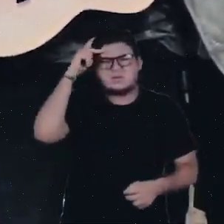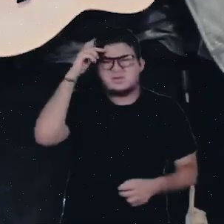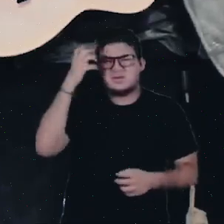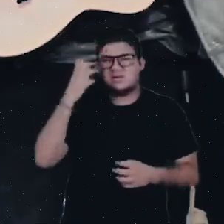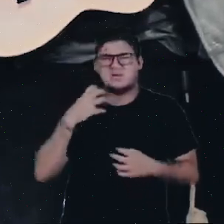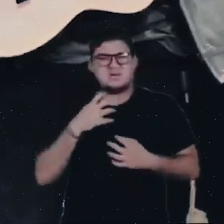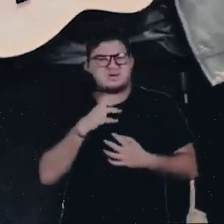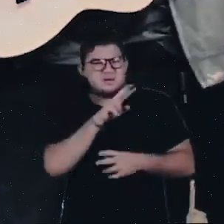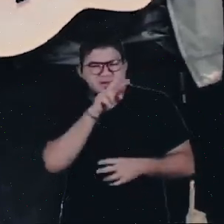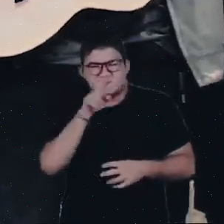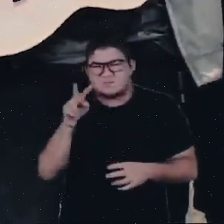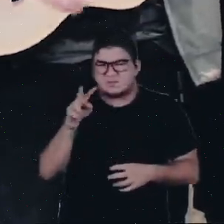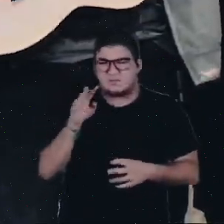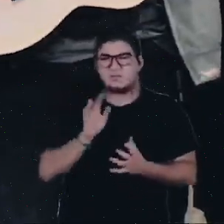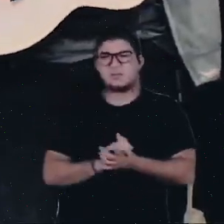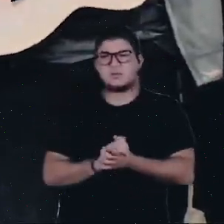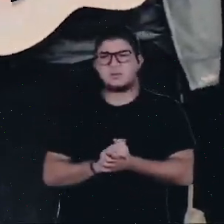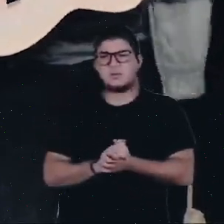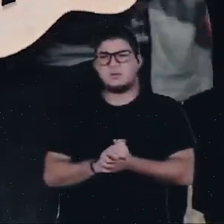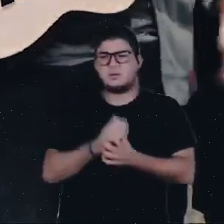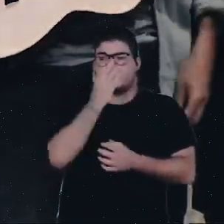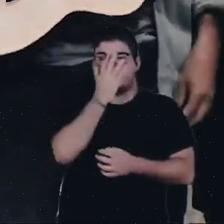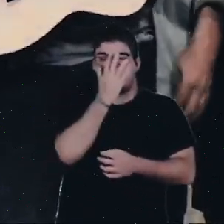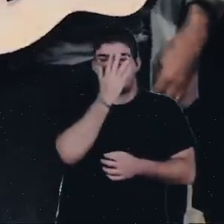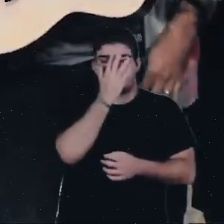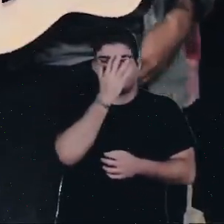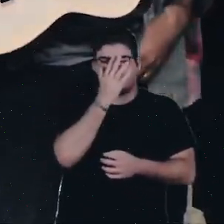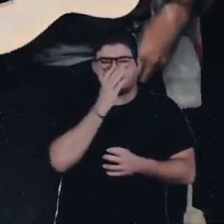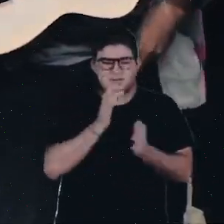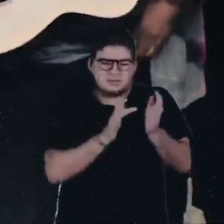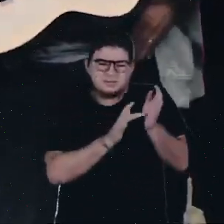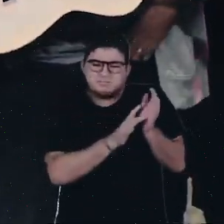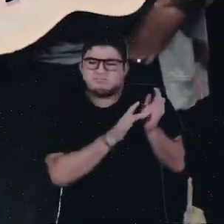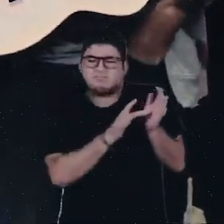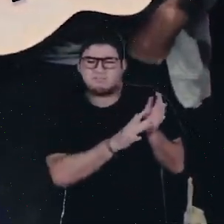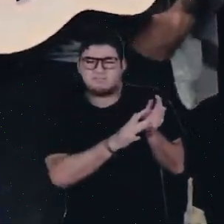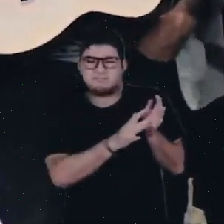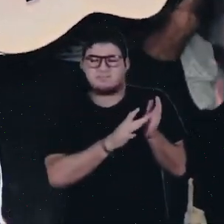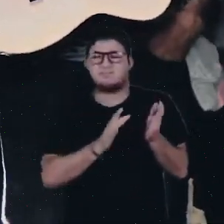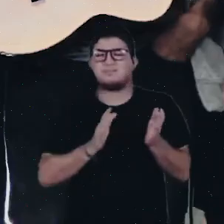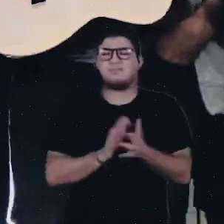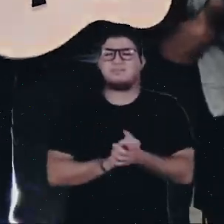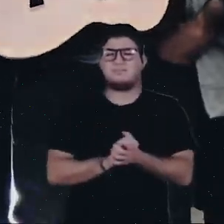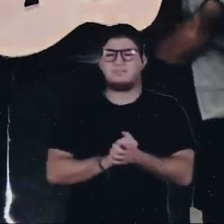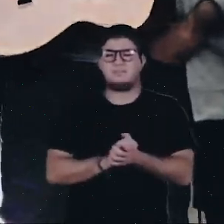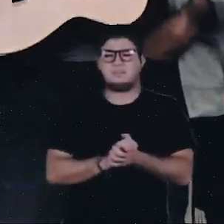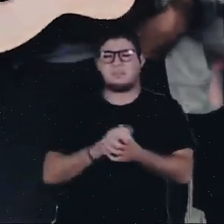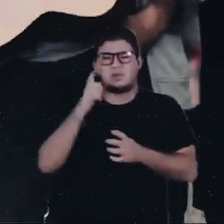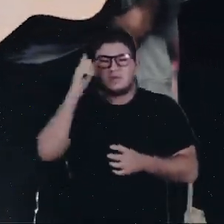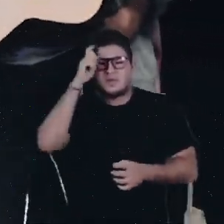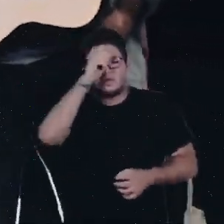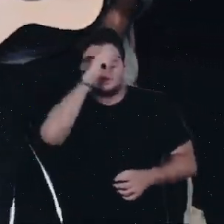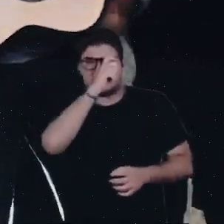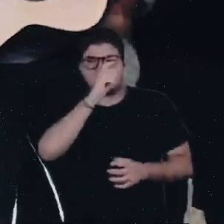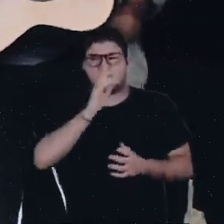o quê? Com concordar. Ou seja, como se aceitar fosse concordar com tudo. Não, são duas